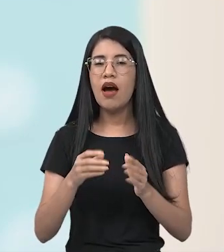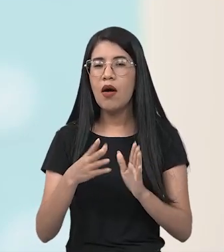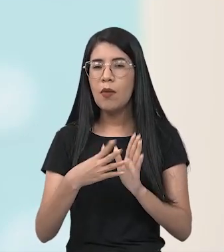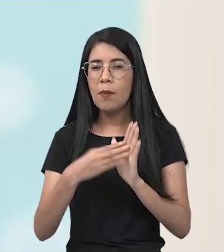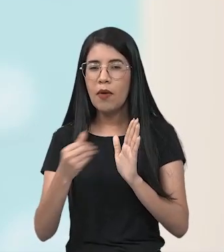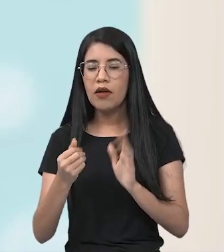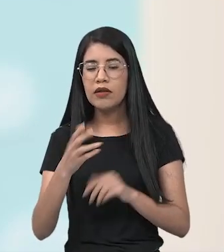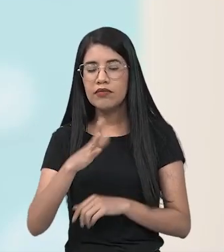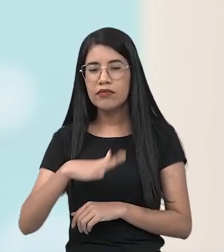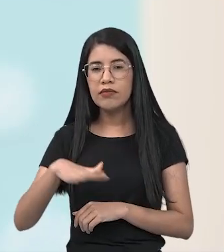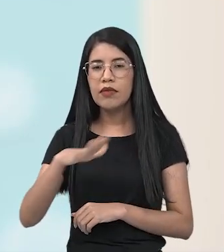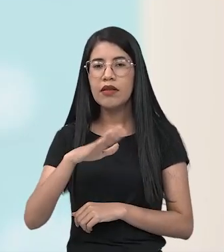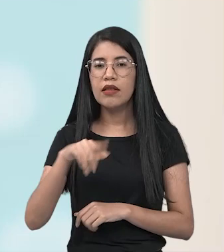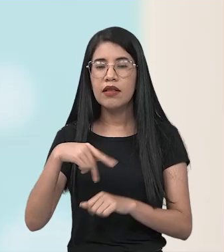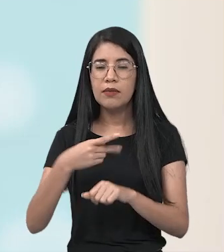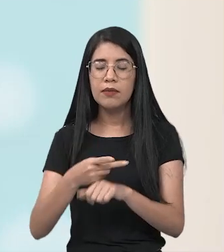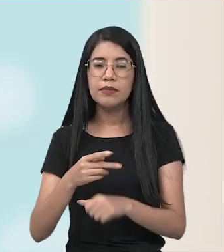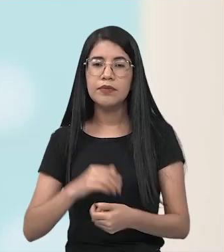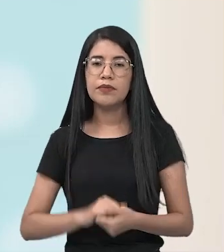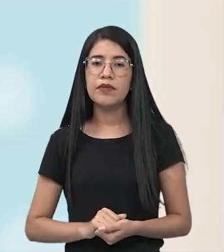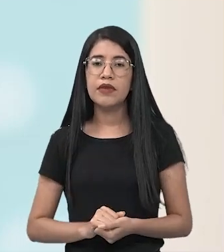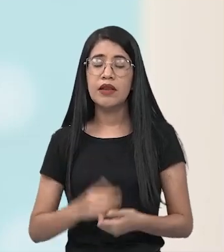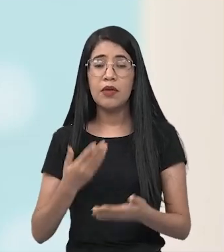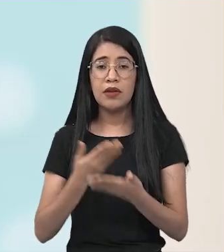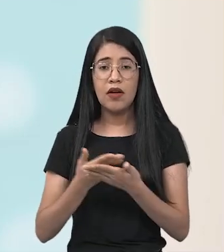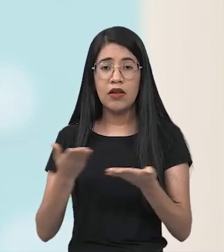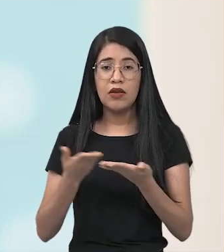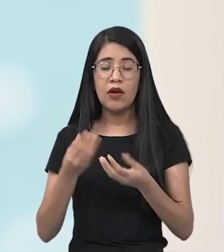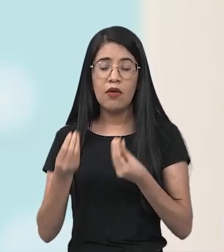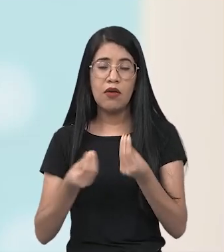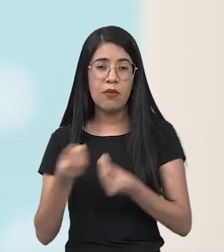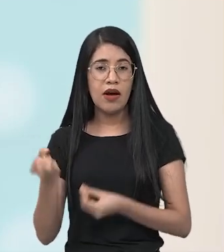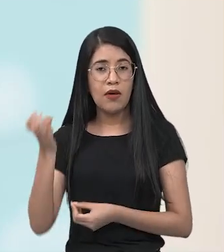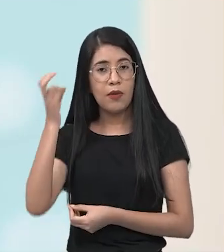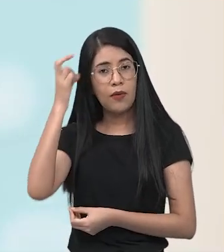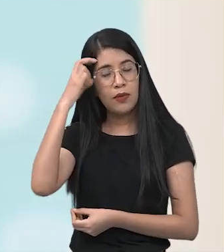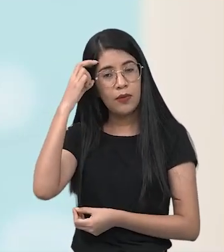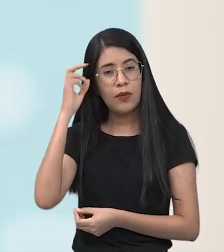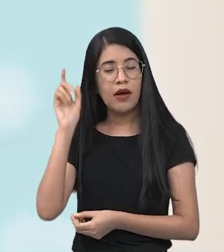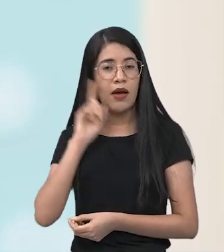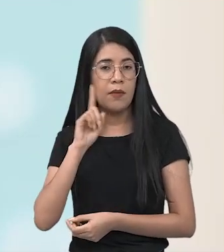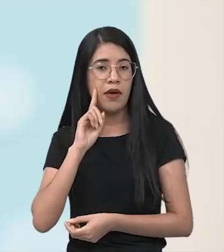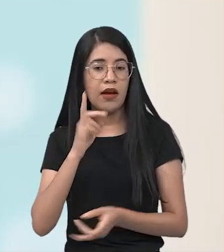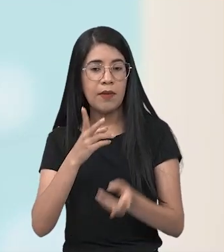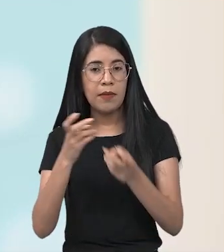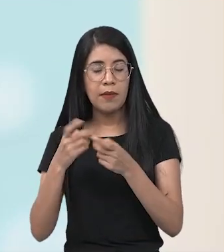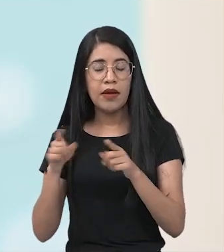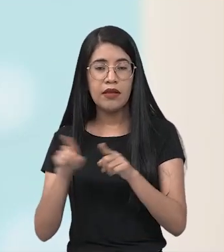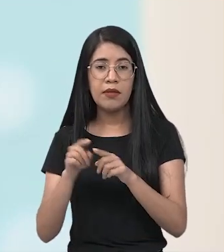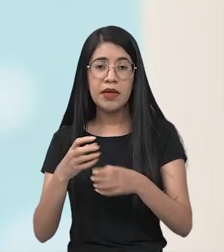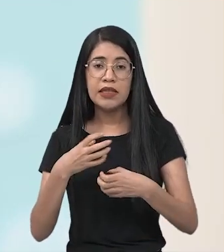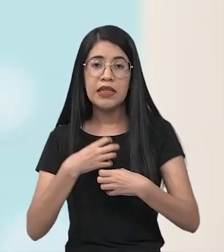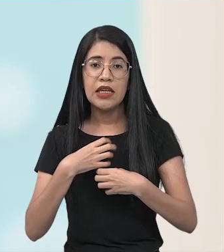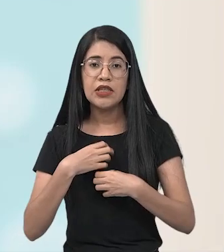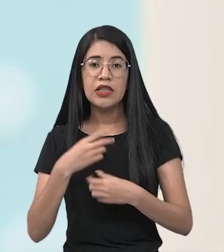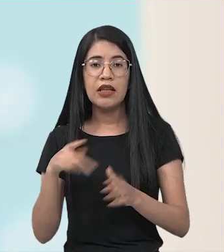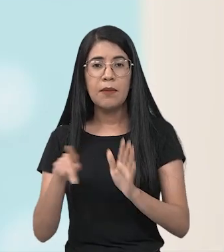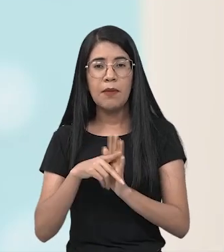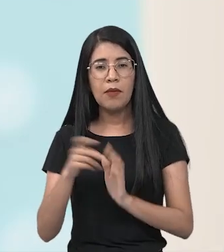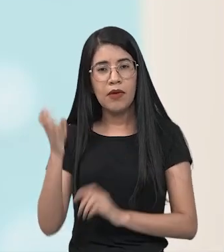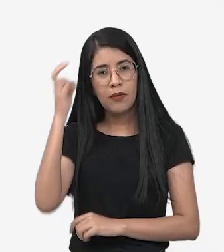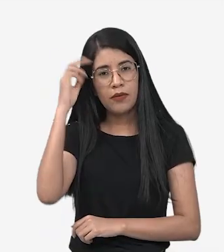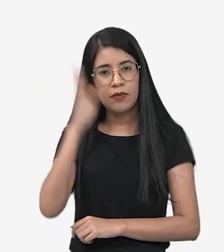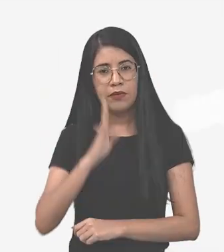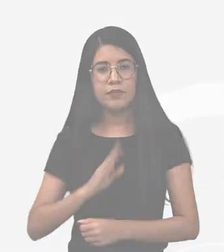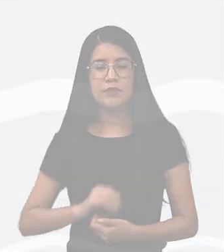mundo por algum tempo. Então, nós vimos na aula de hoje como essa cultura americana ela é percebida e ela é sentida na nossa cultura.